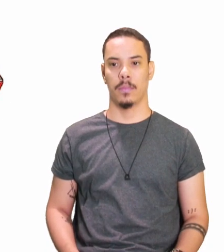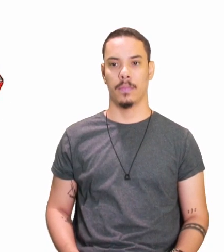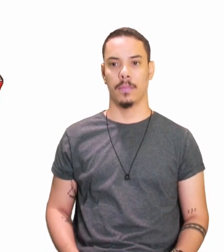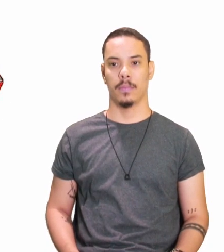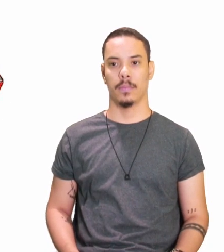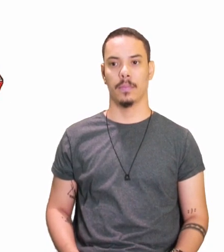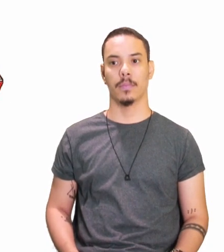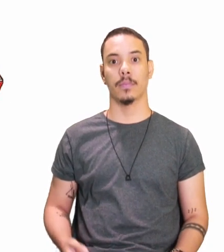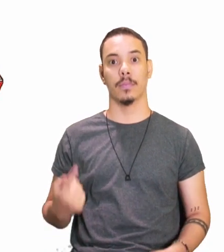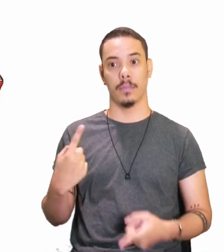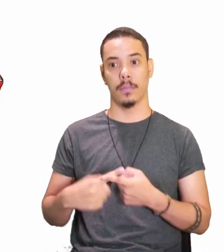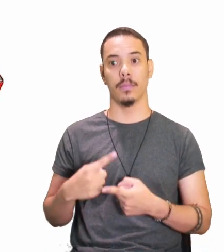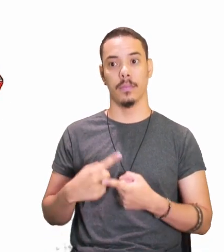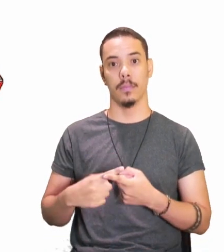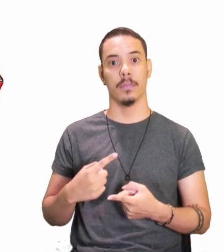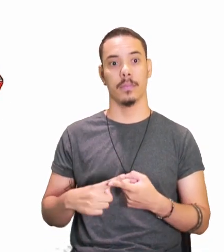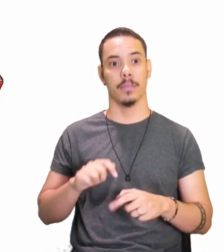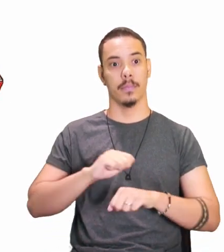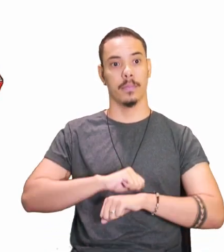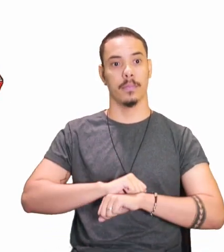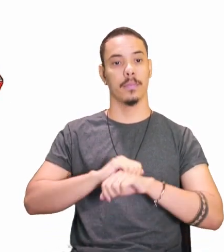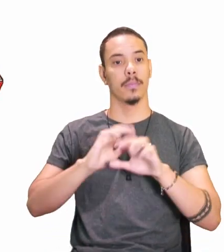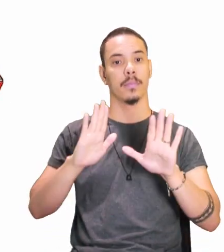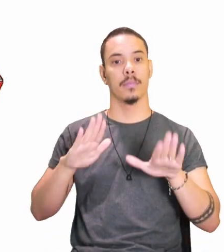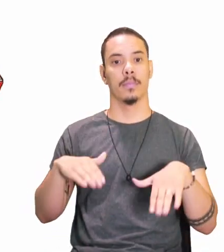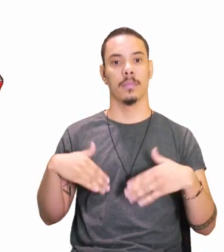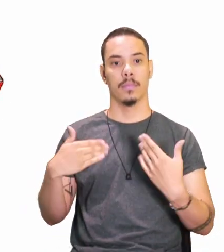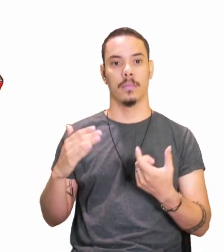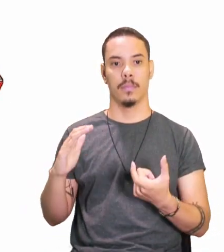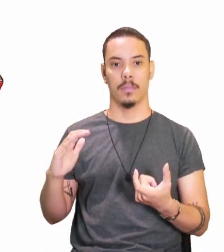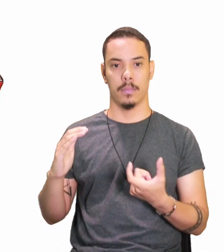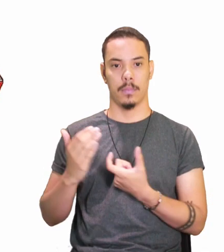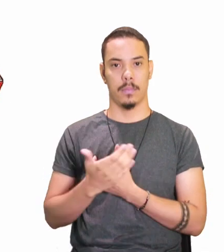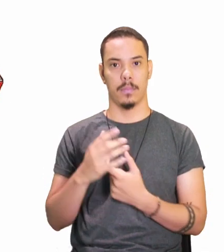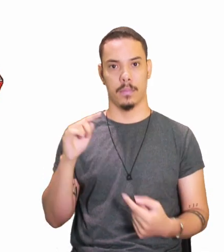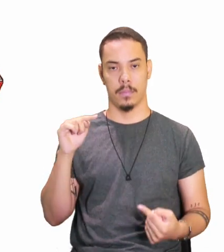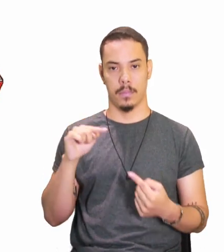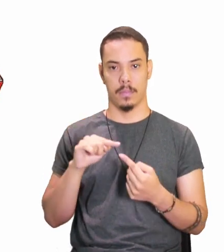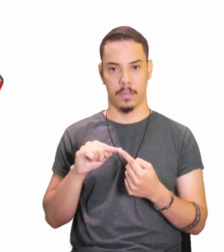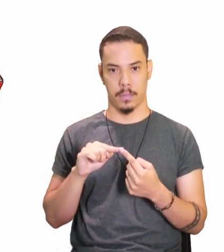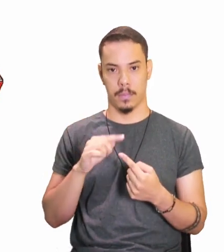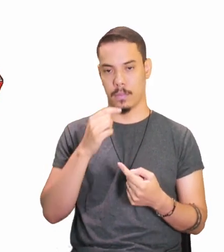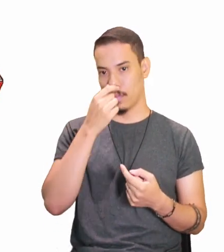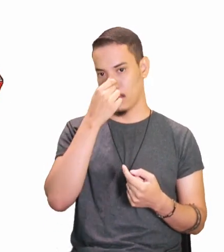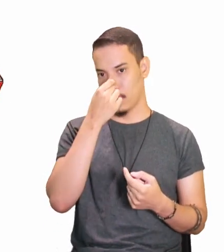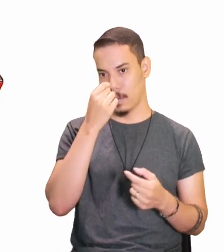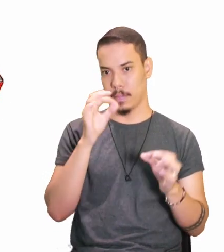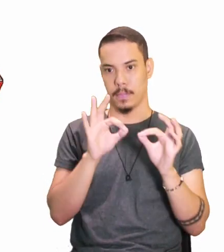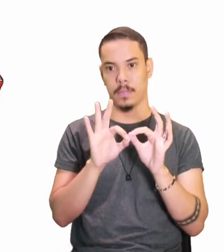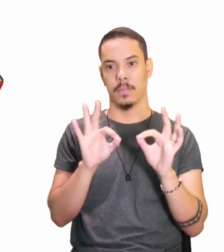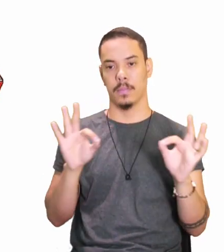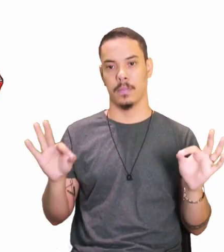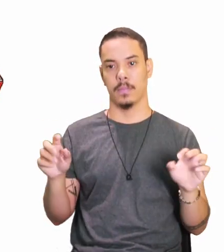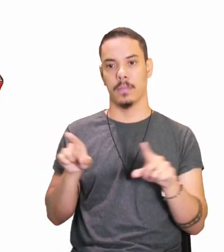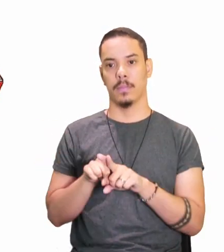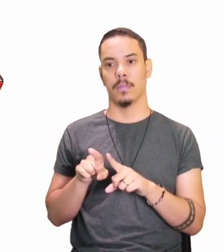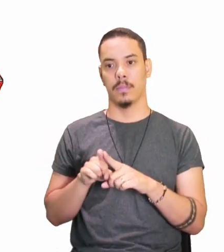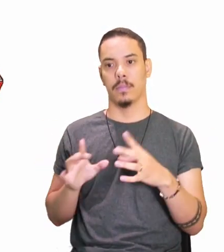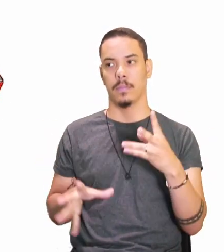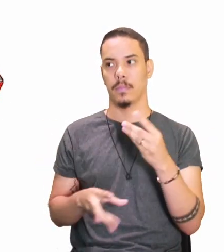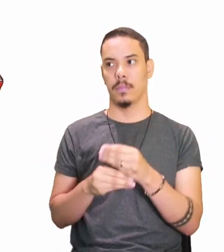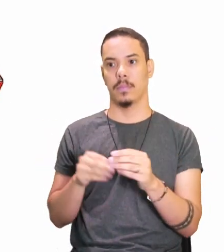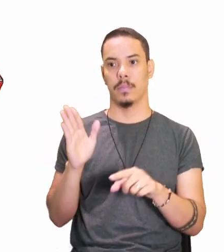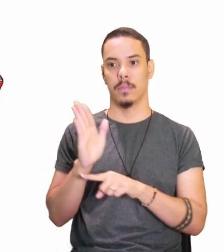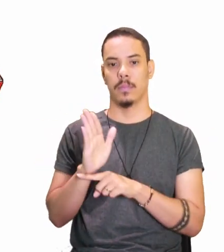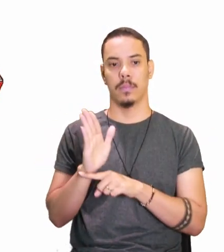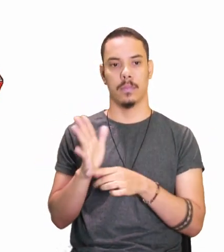Ambiguidade, pois esclarece quais são os termos que se relacionam na oração e contribui para